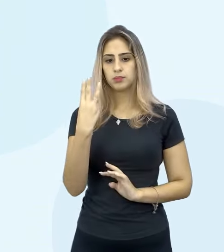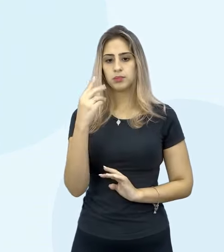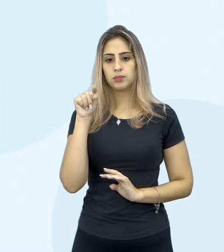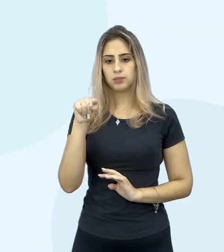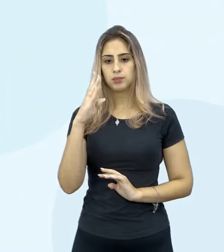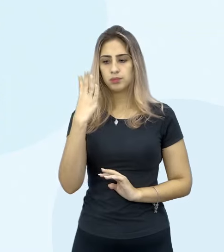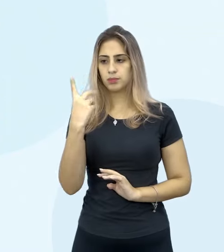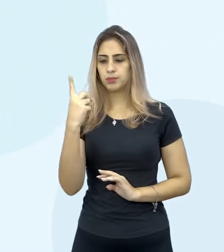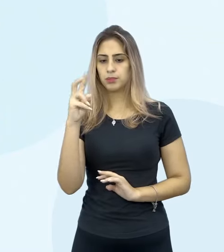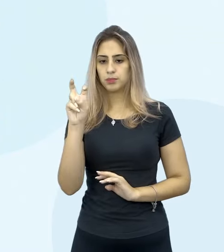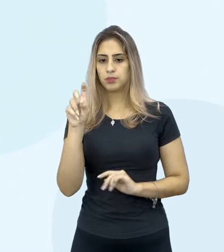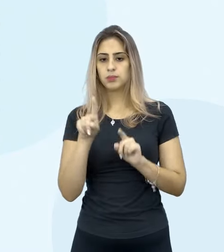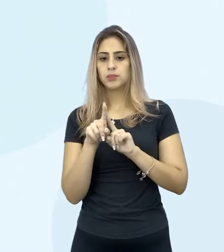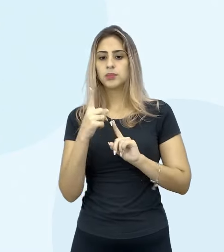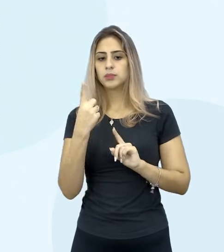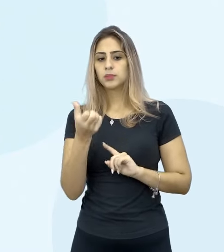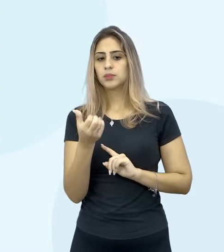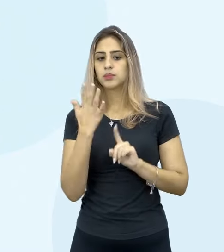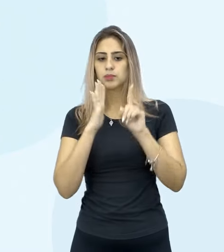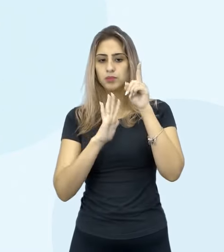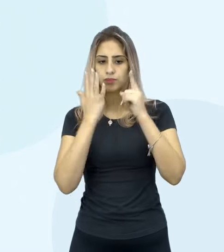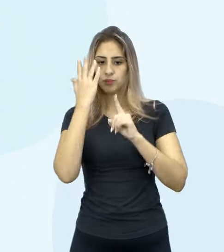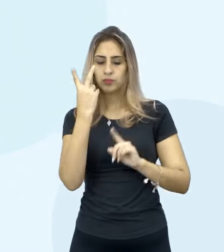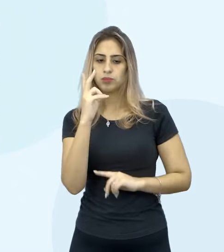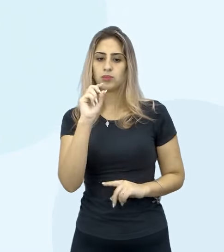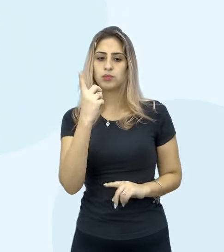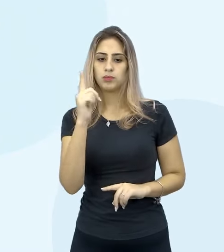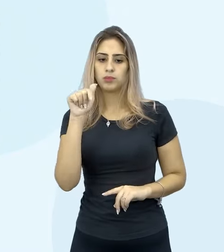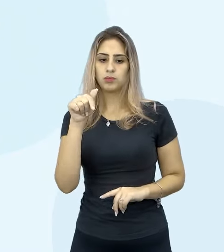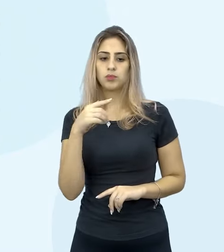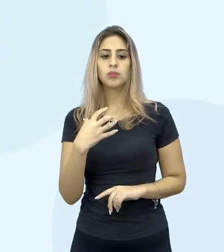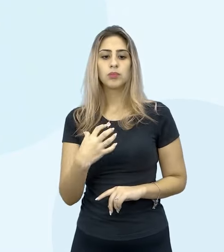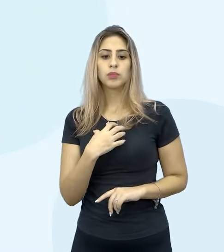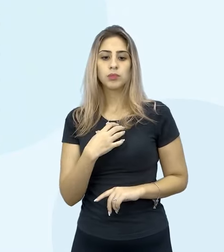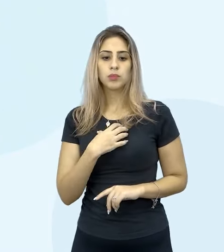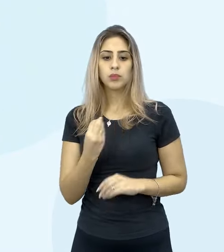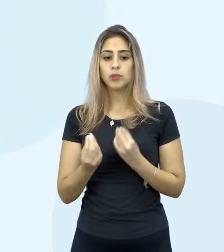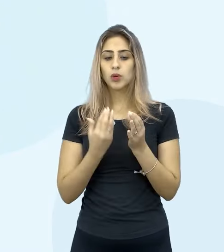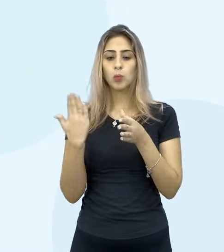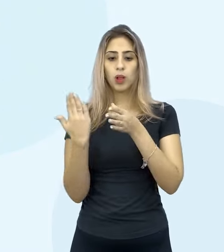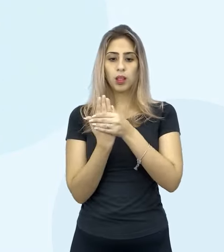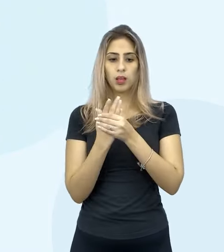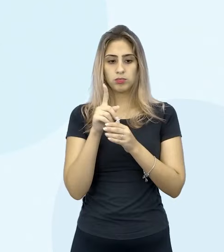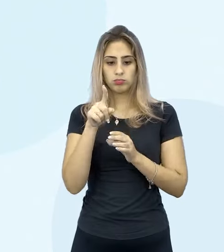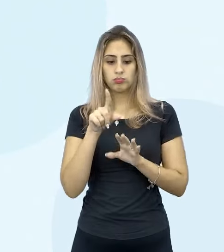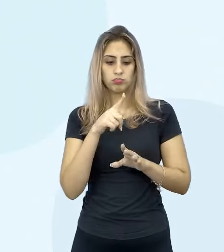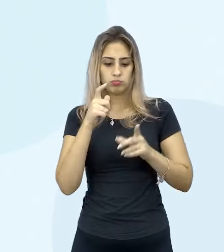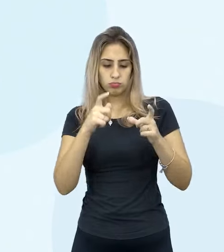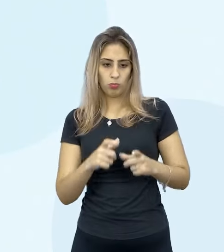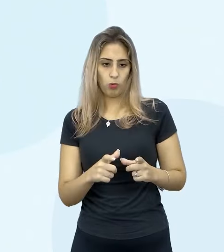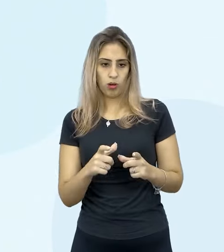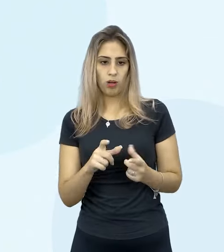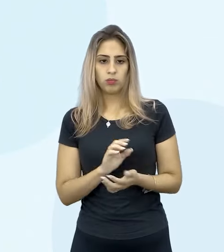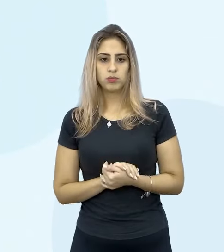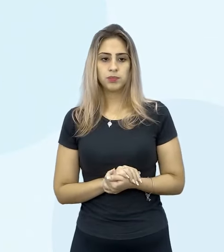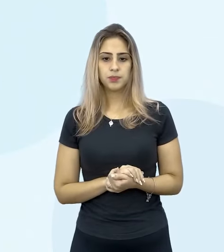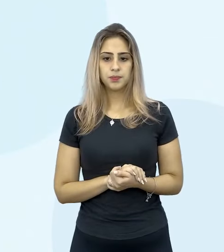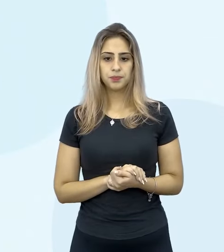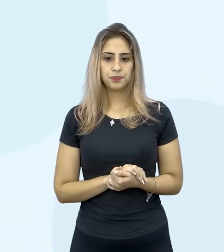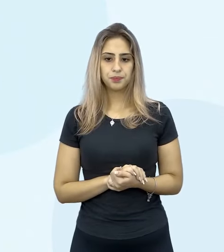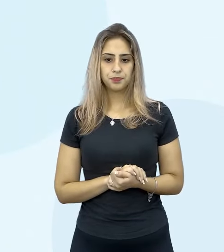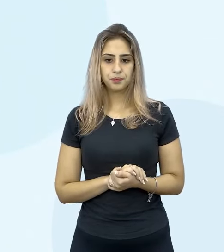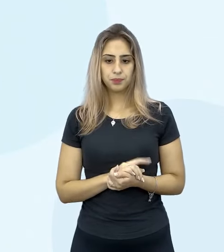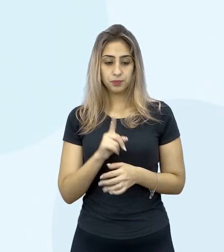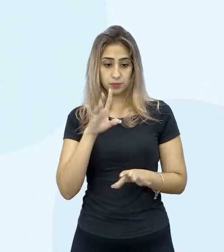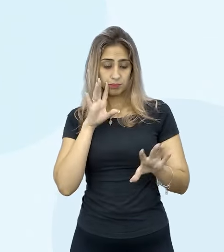13.415, de 16 de fevereiro de 2017, na forma do anexo a esta portaria. Então, os